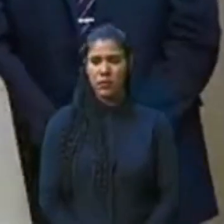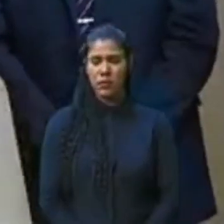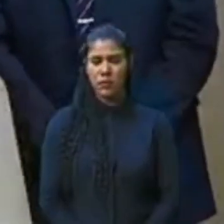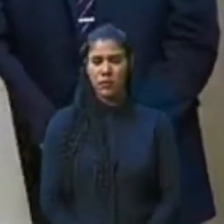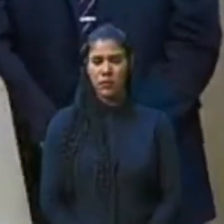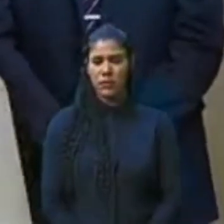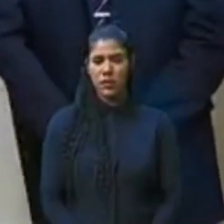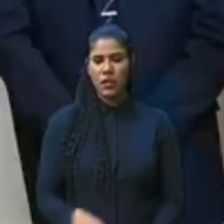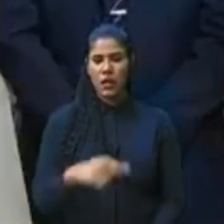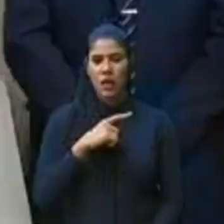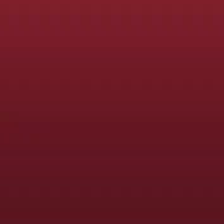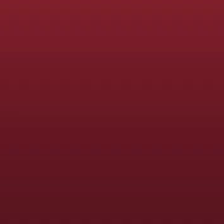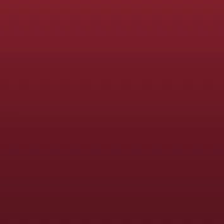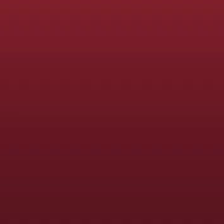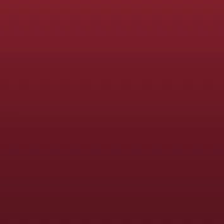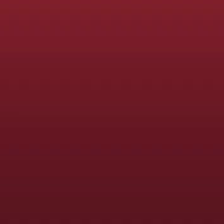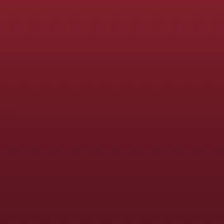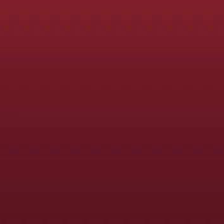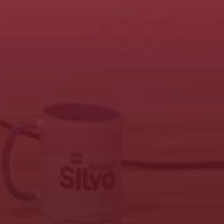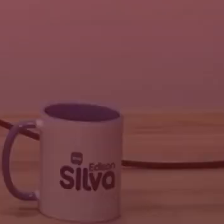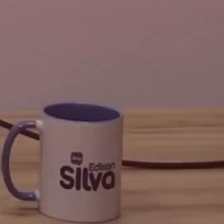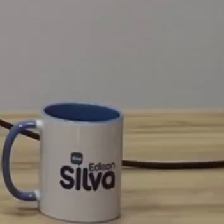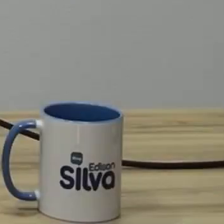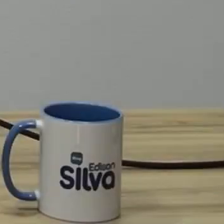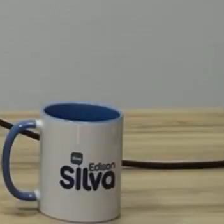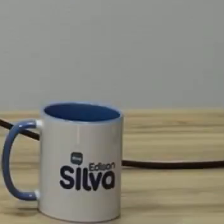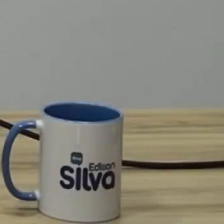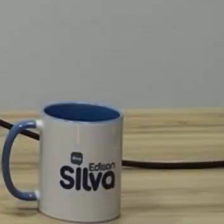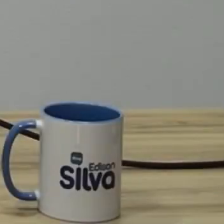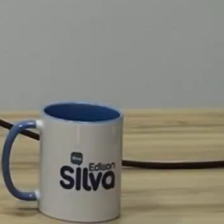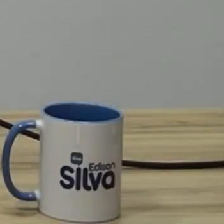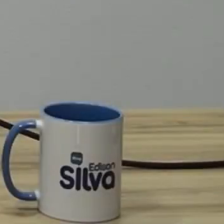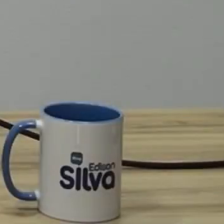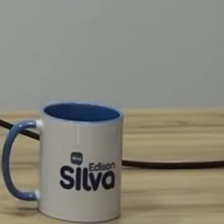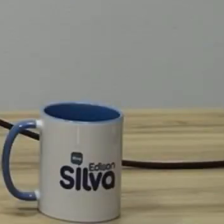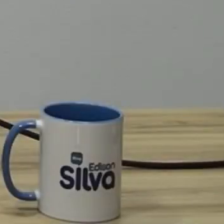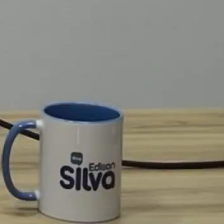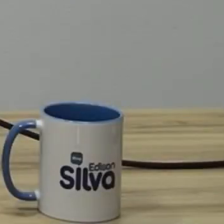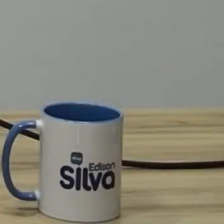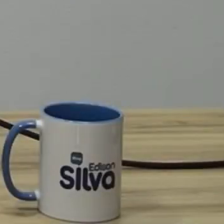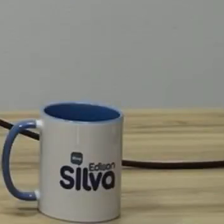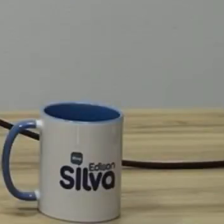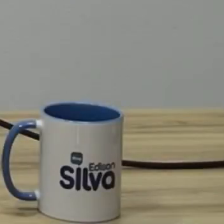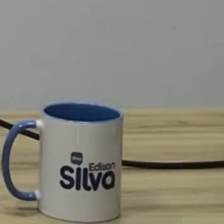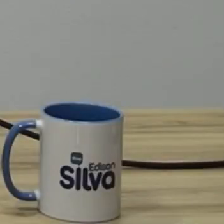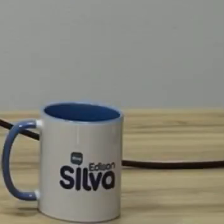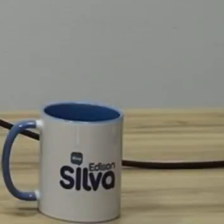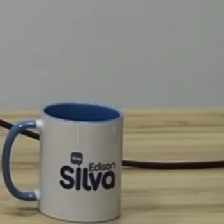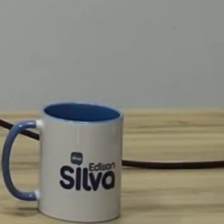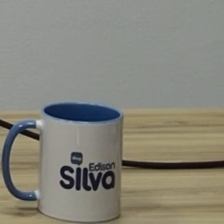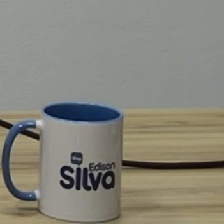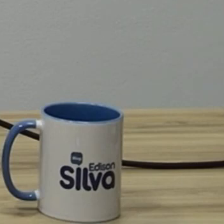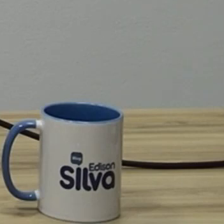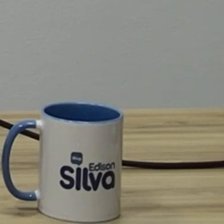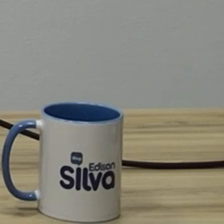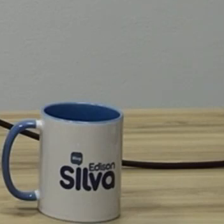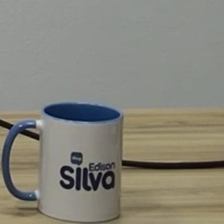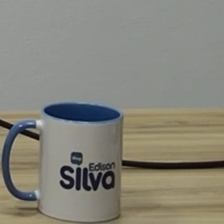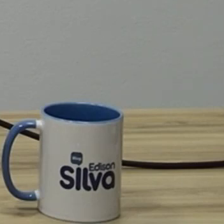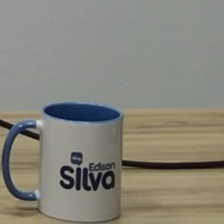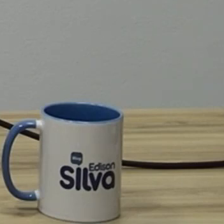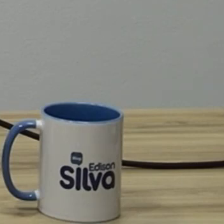Eu sou um de vocês a partir de agora. Bom, lamentavelmente não vai dar para nós publicarmos